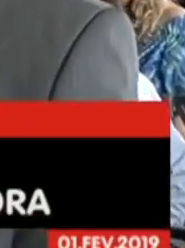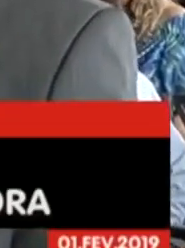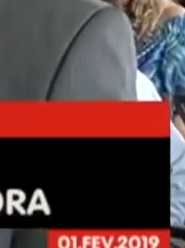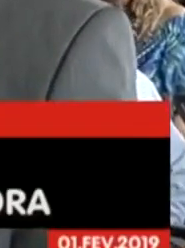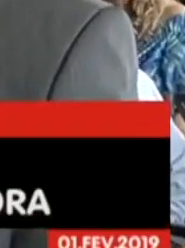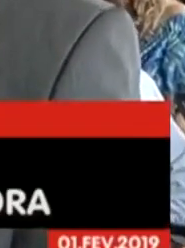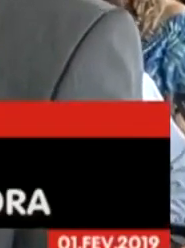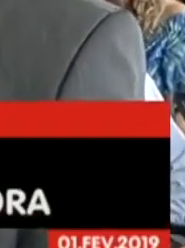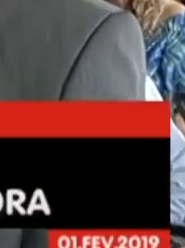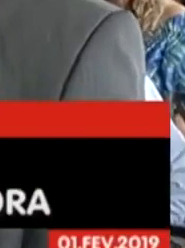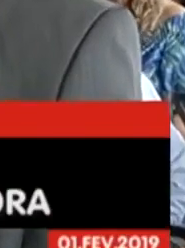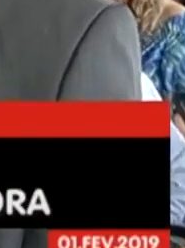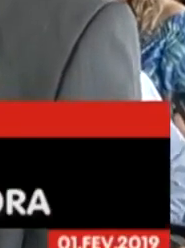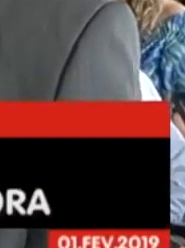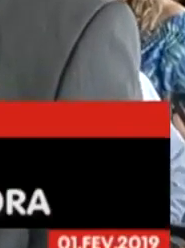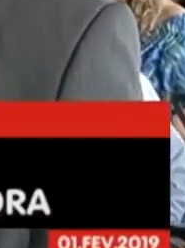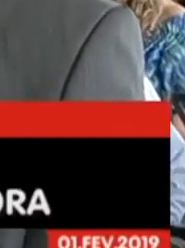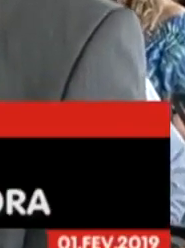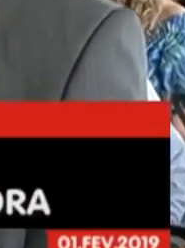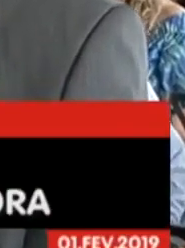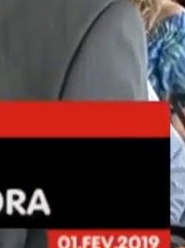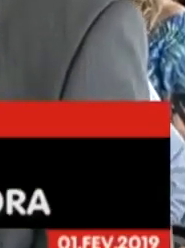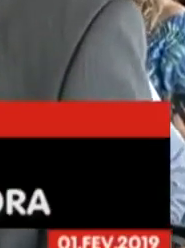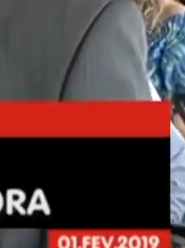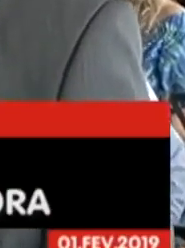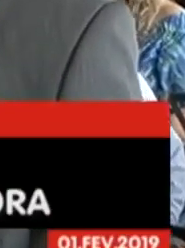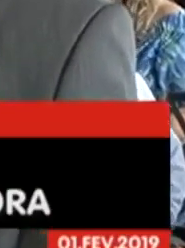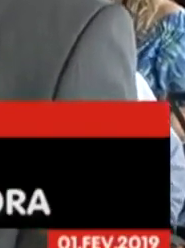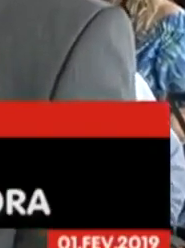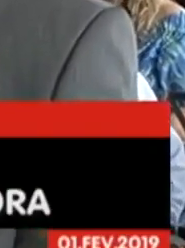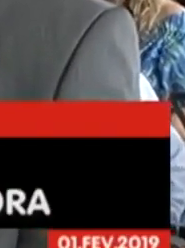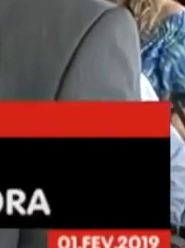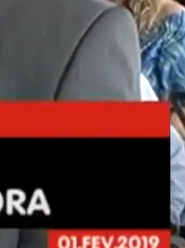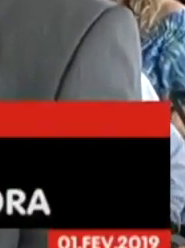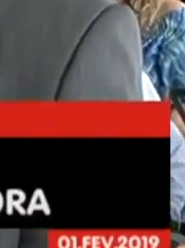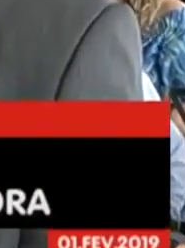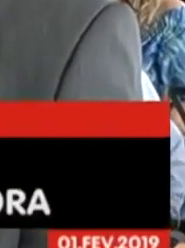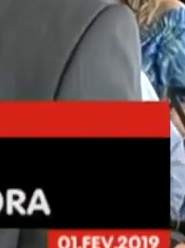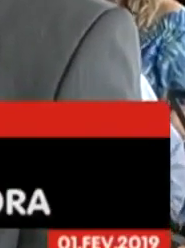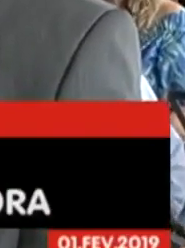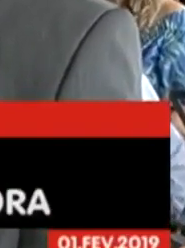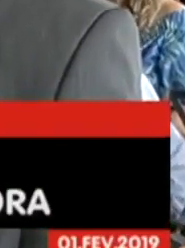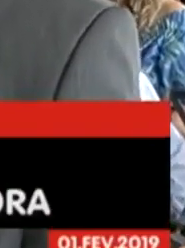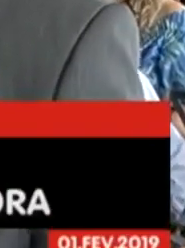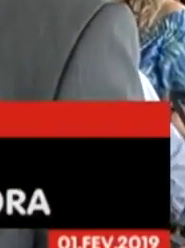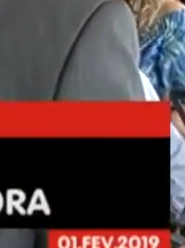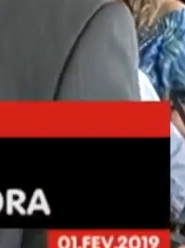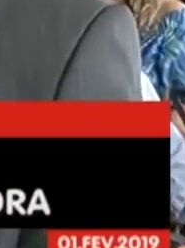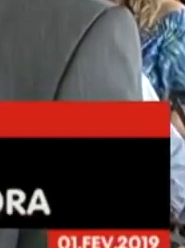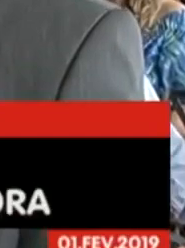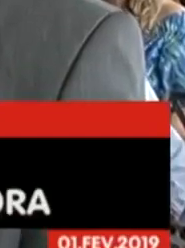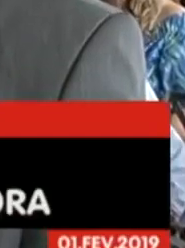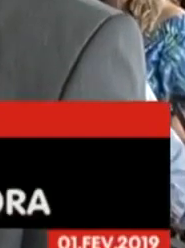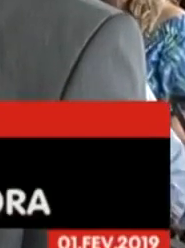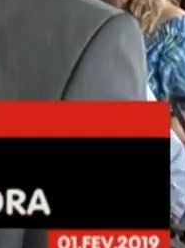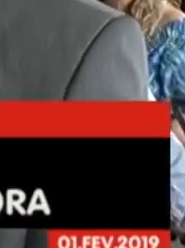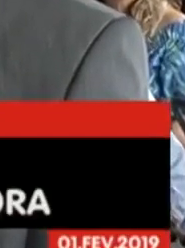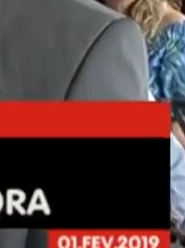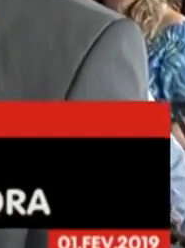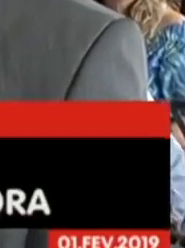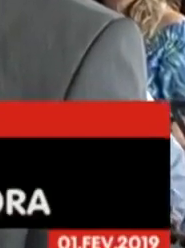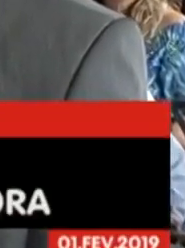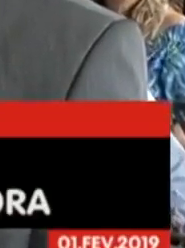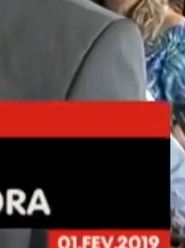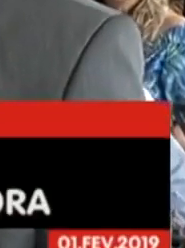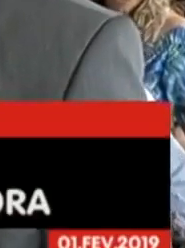também piorar uma situação que ele já encontrou, mas temos esperança de que ele possa fazer um governo